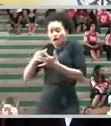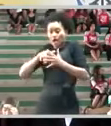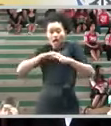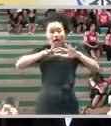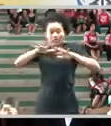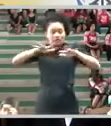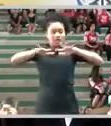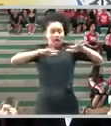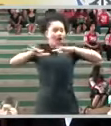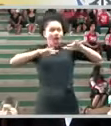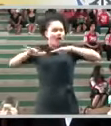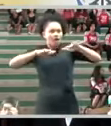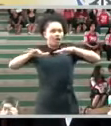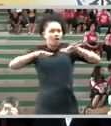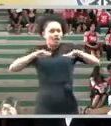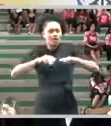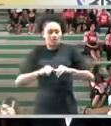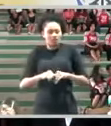tremeu.